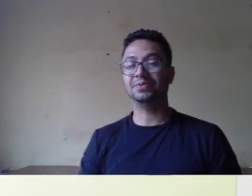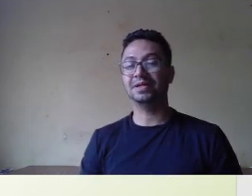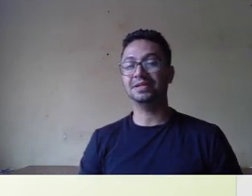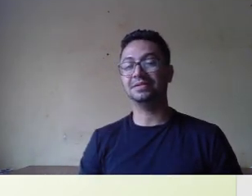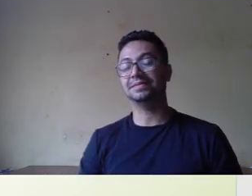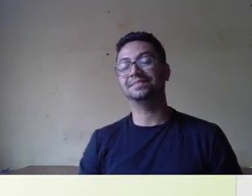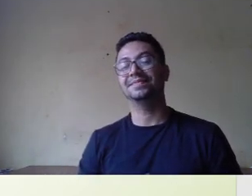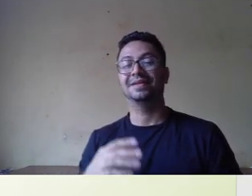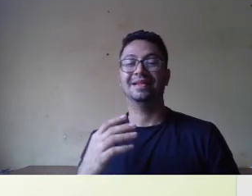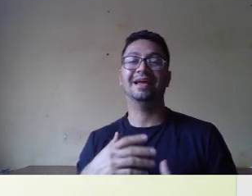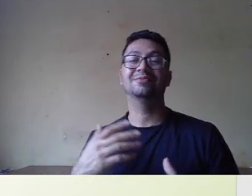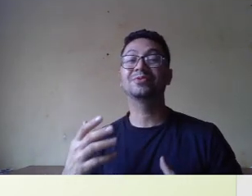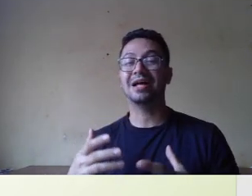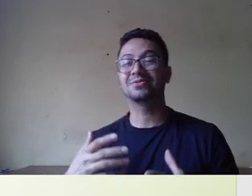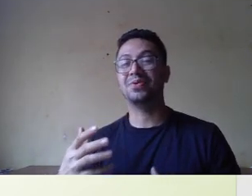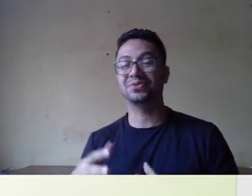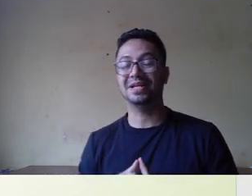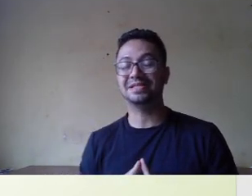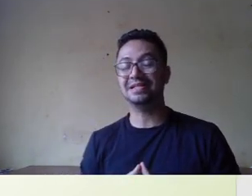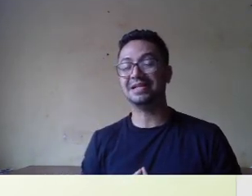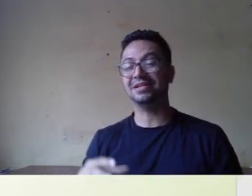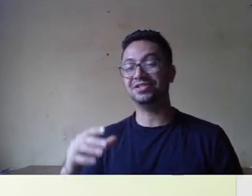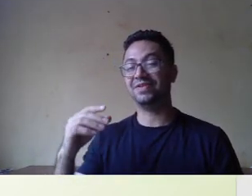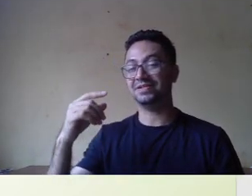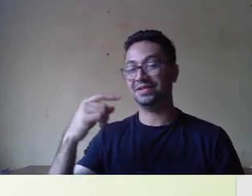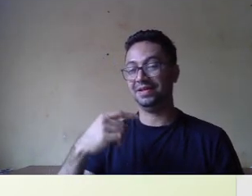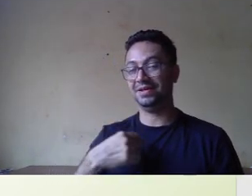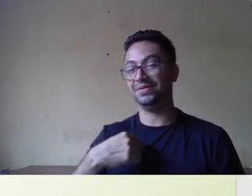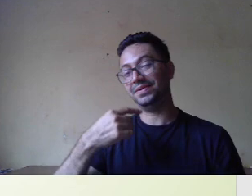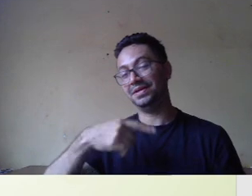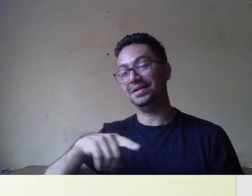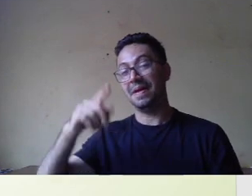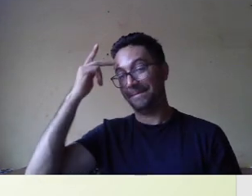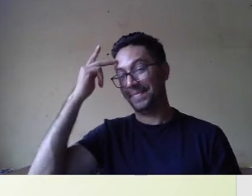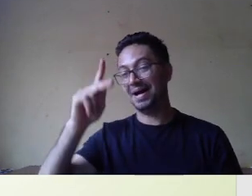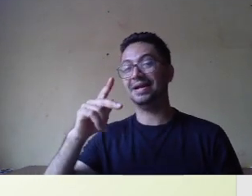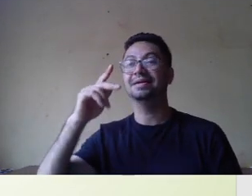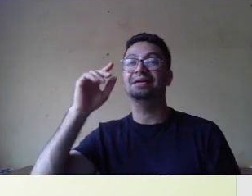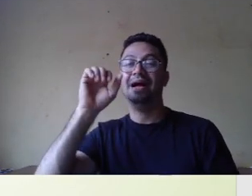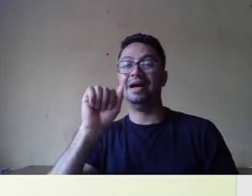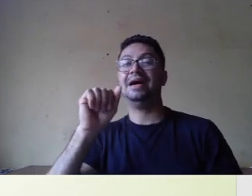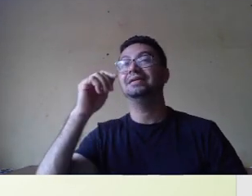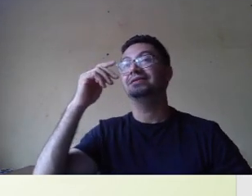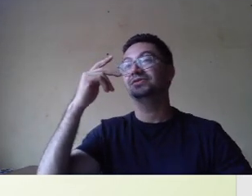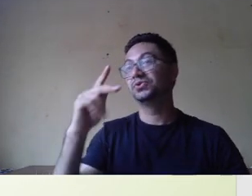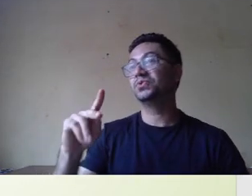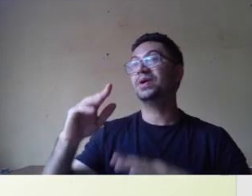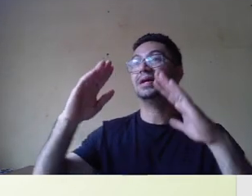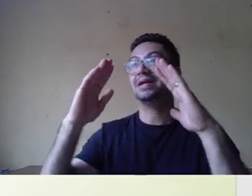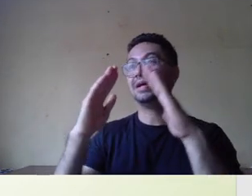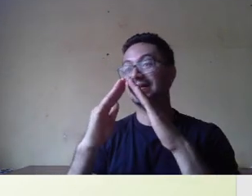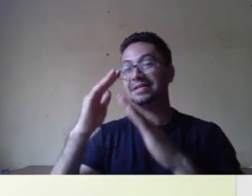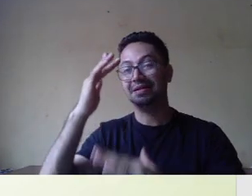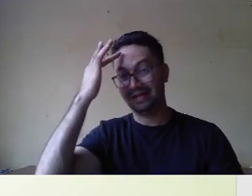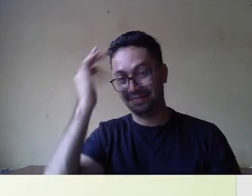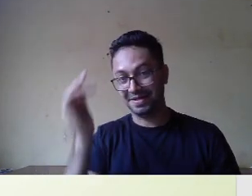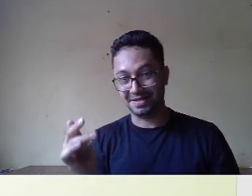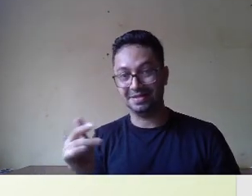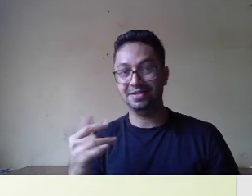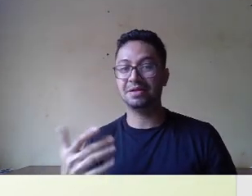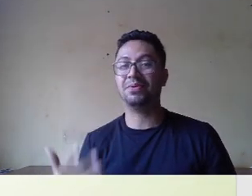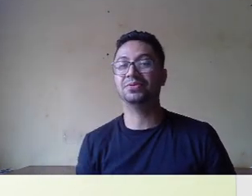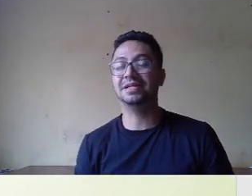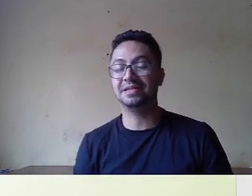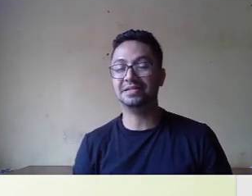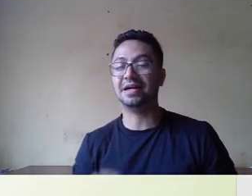língua portuguesa, né, no caso o português sinalizado, a gente faz eu ir para a sua casa